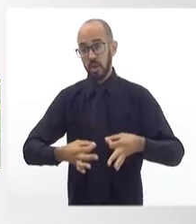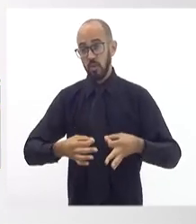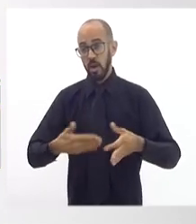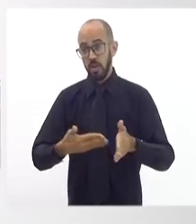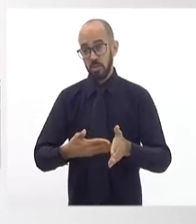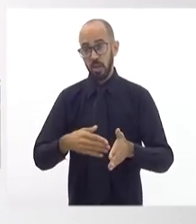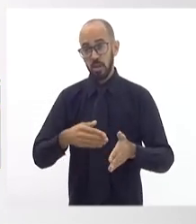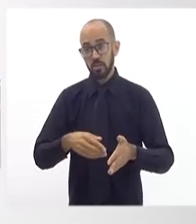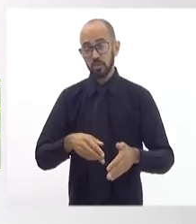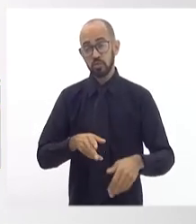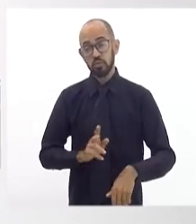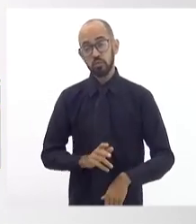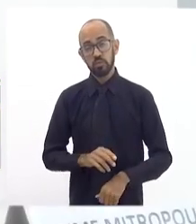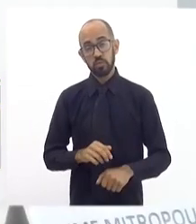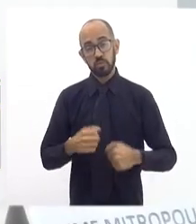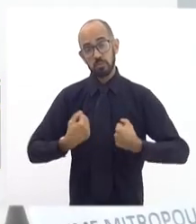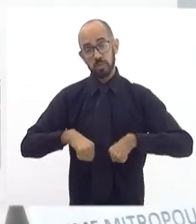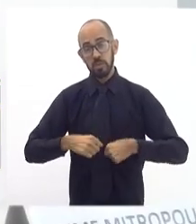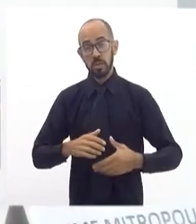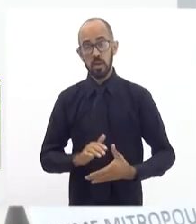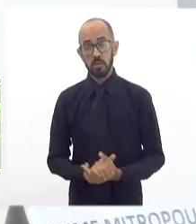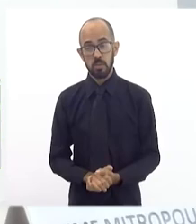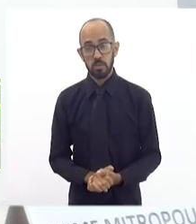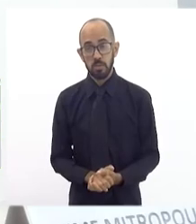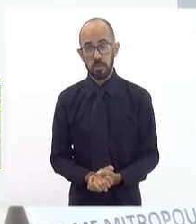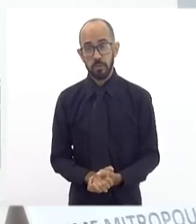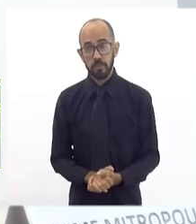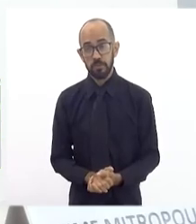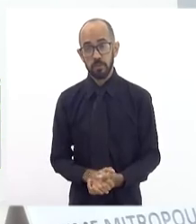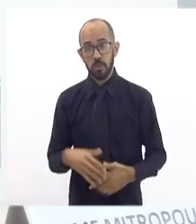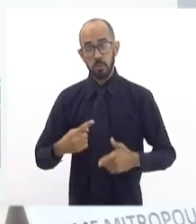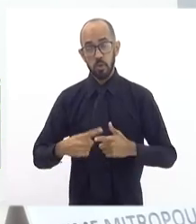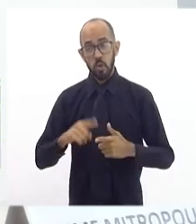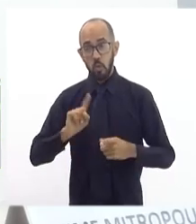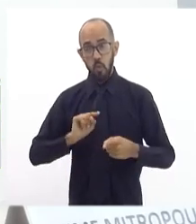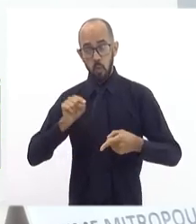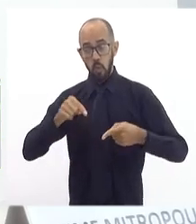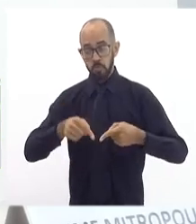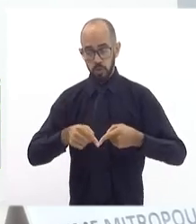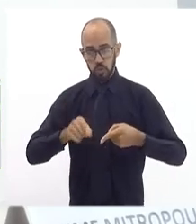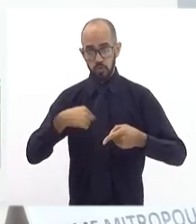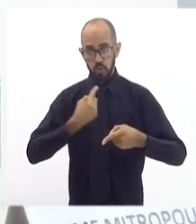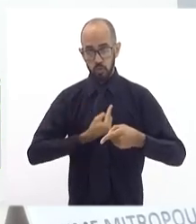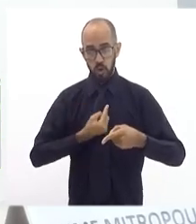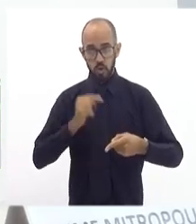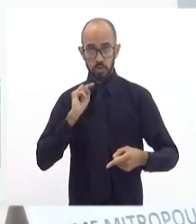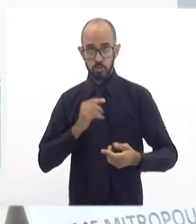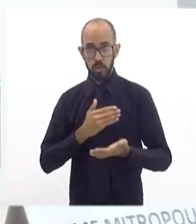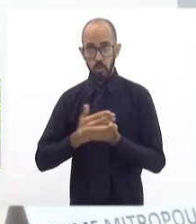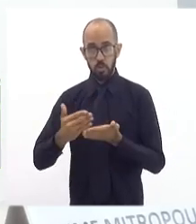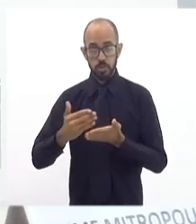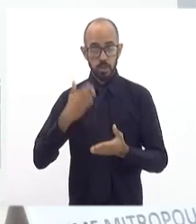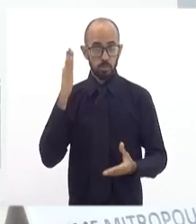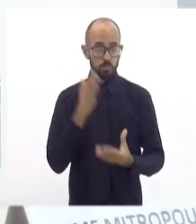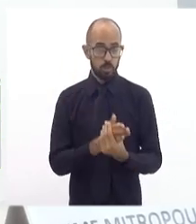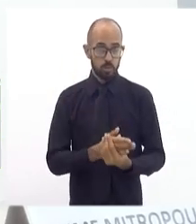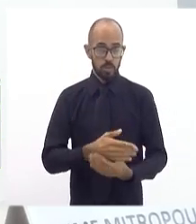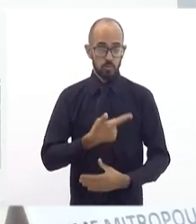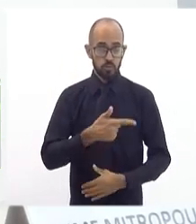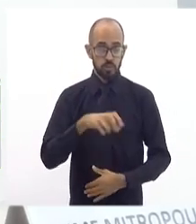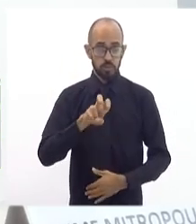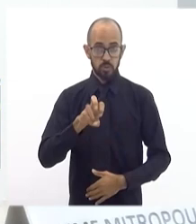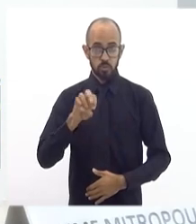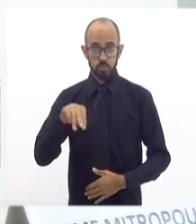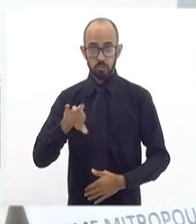o nosso principal objetivo ajuíza ação e no dia Vinte e Cinco de Março foi se o